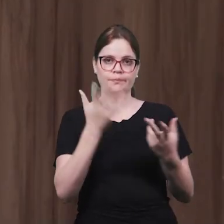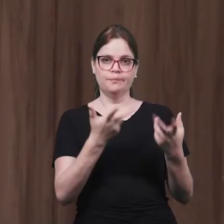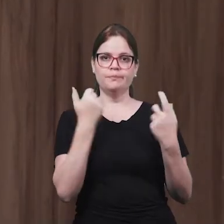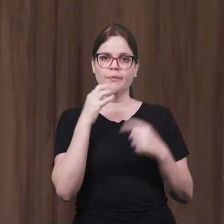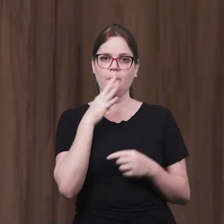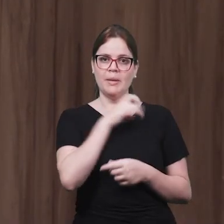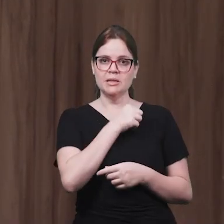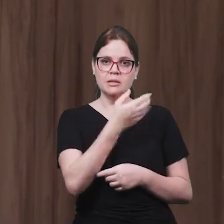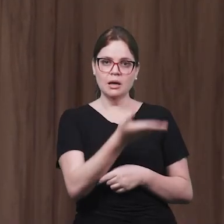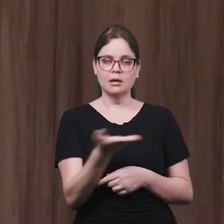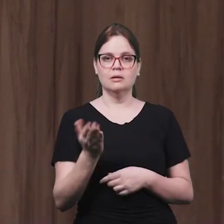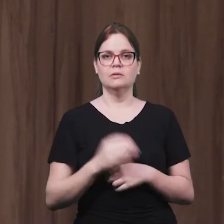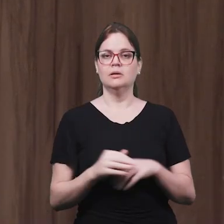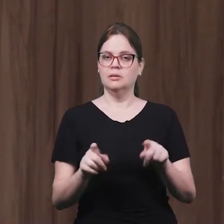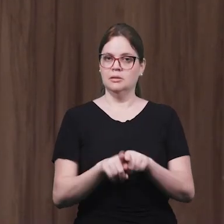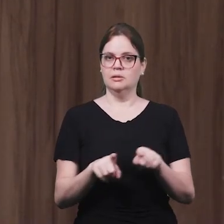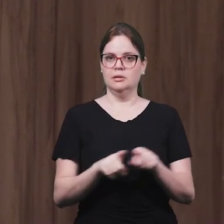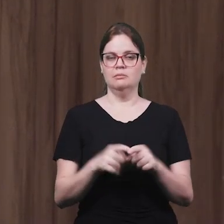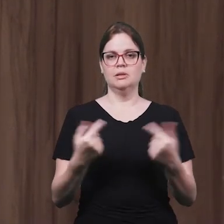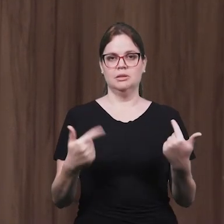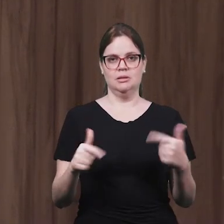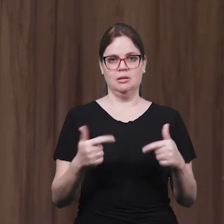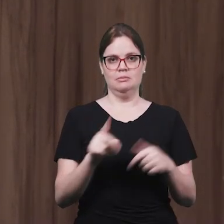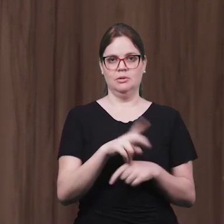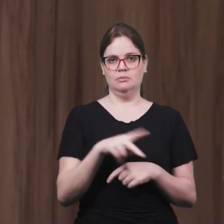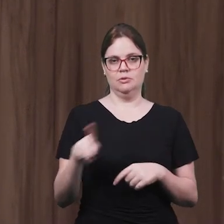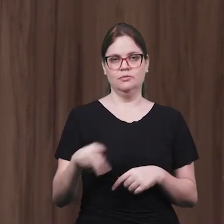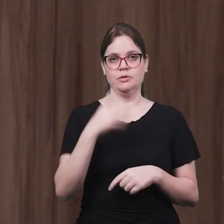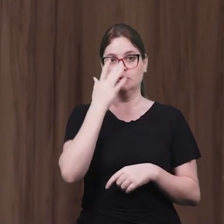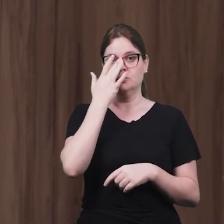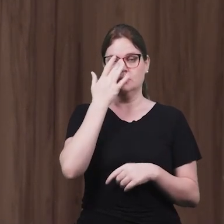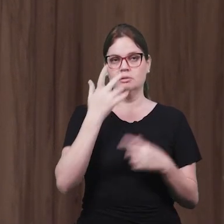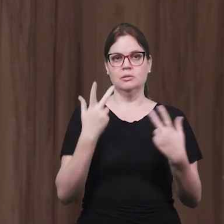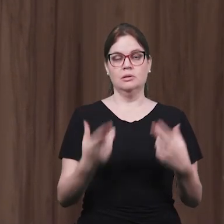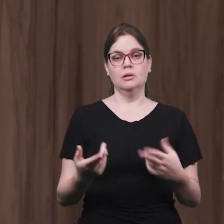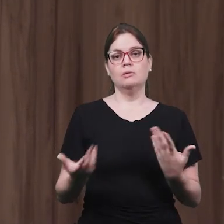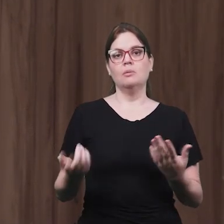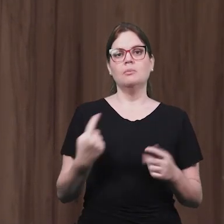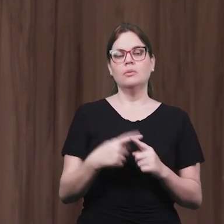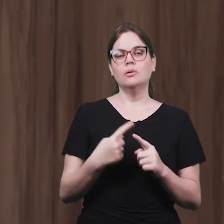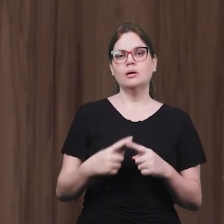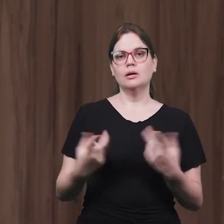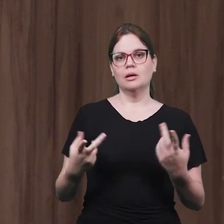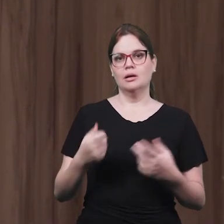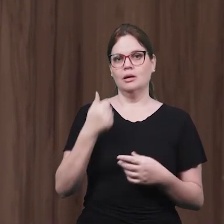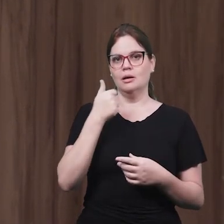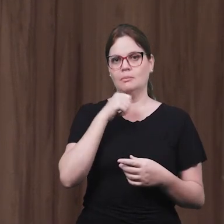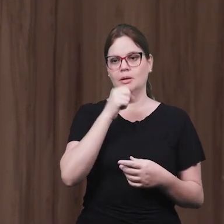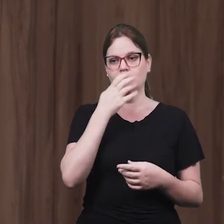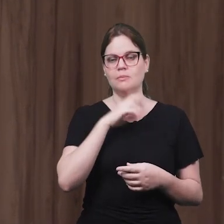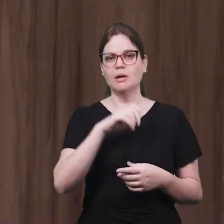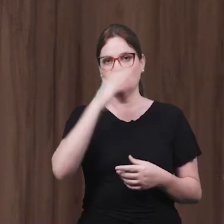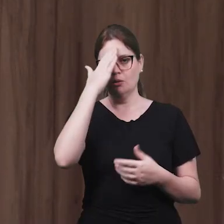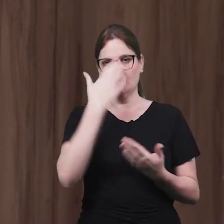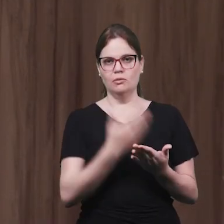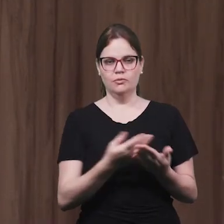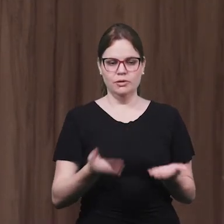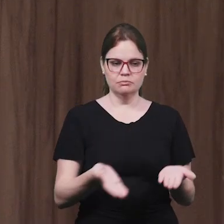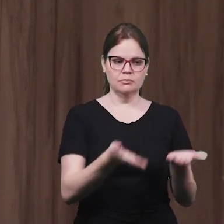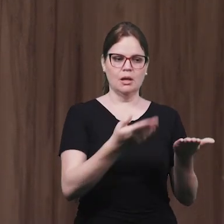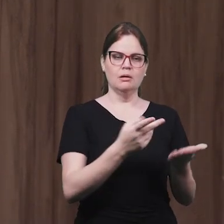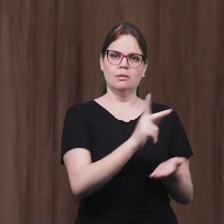esse trabalho das professoras faz com que os pais tenham confiança em entregar seus filhos. A ética